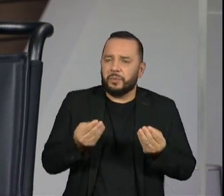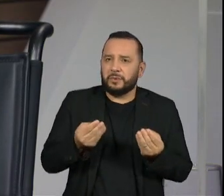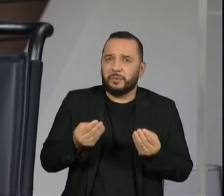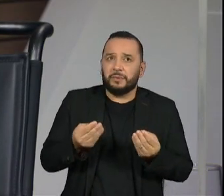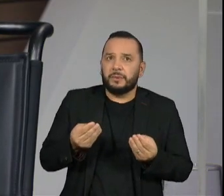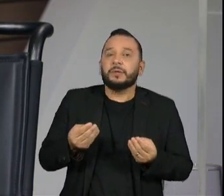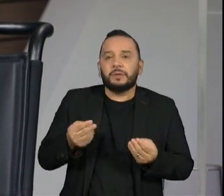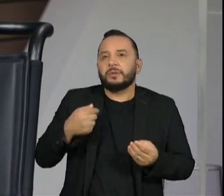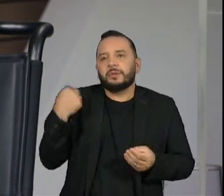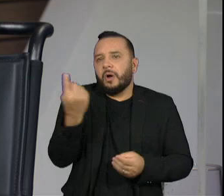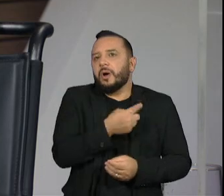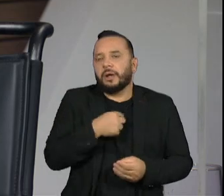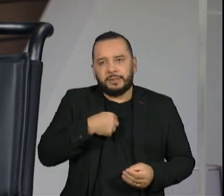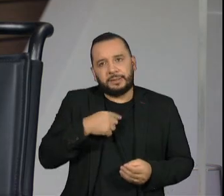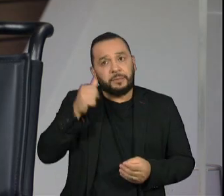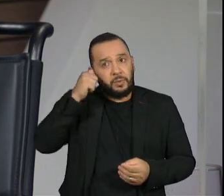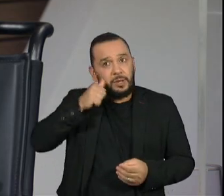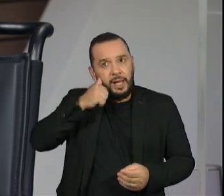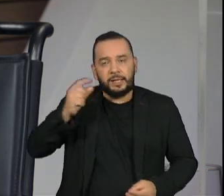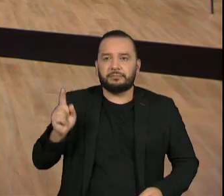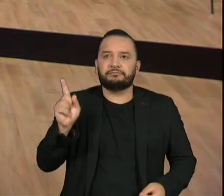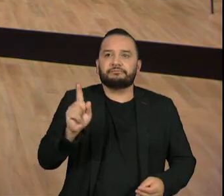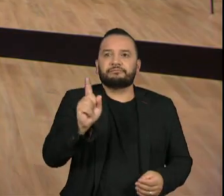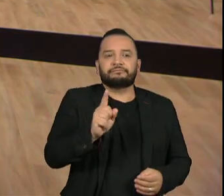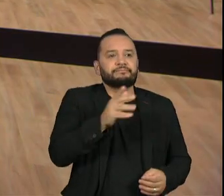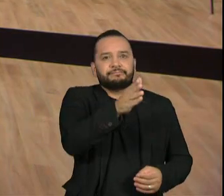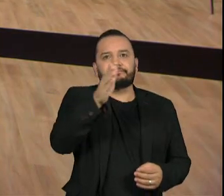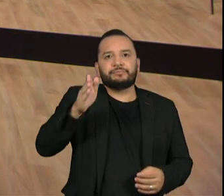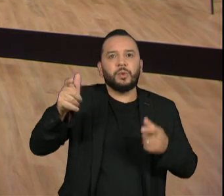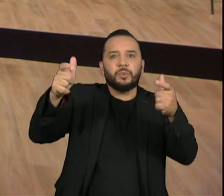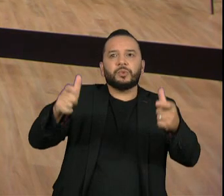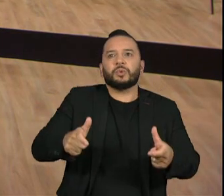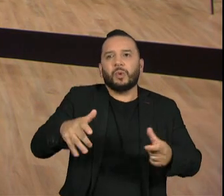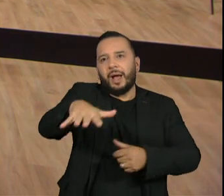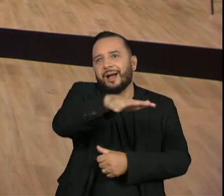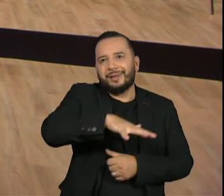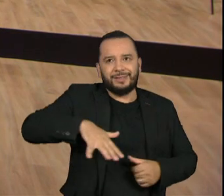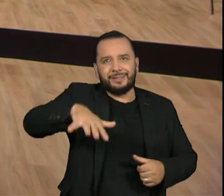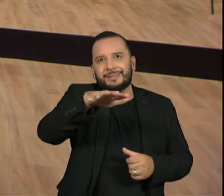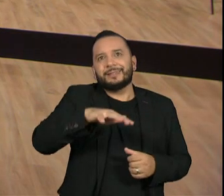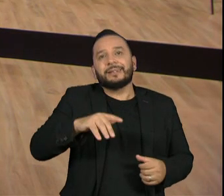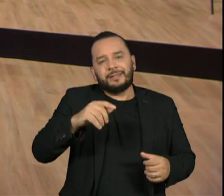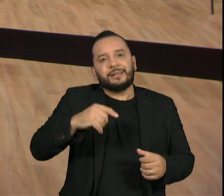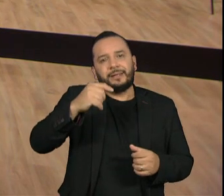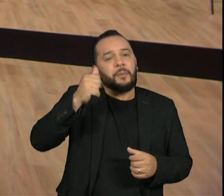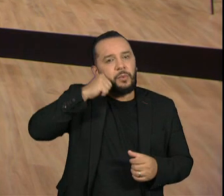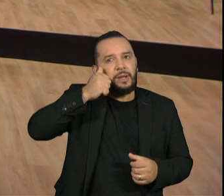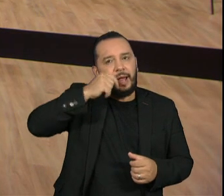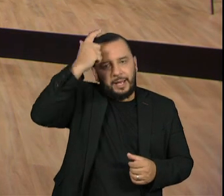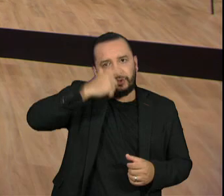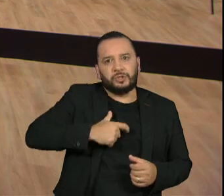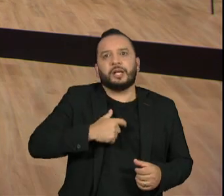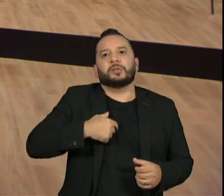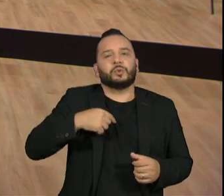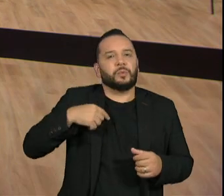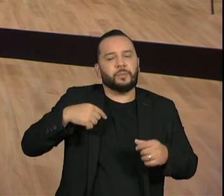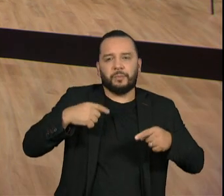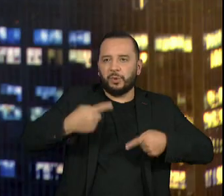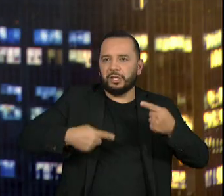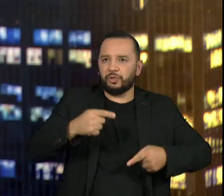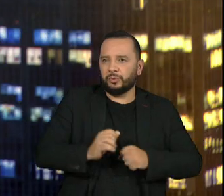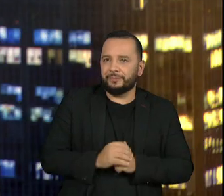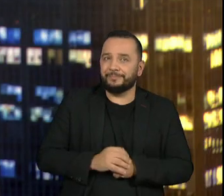para o espaço público como sujeitos políticos. E a Chanel teve um papel muito importante, porque ela realmente,